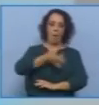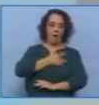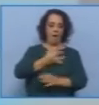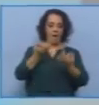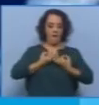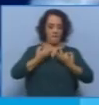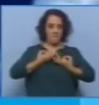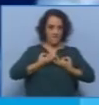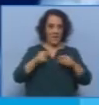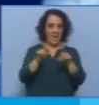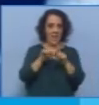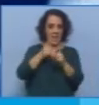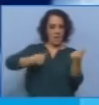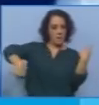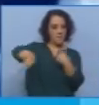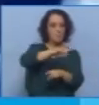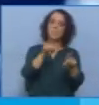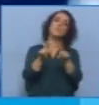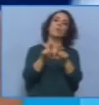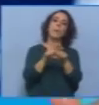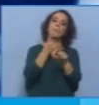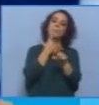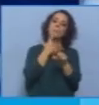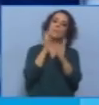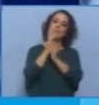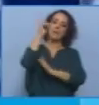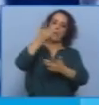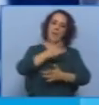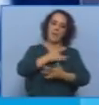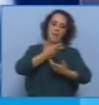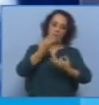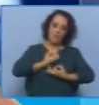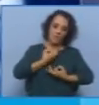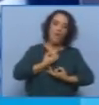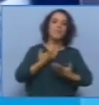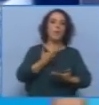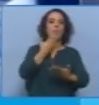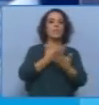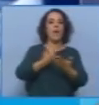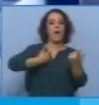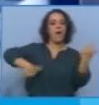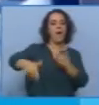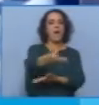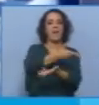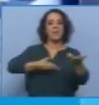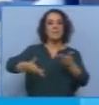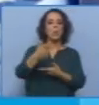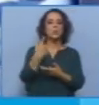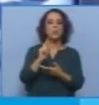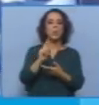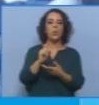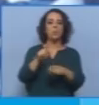não é um clichê, mas reconhecemos que o Henrique é amado por Deus, que o Padre Manuel é amado por Deus, então as nossas relações não é tirar, não é